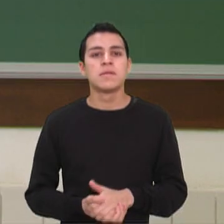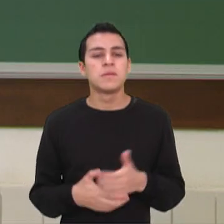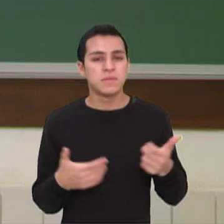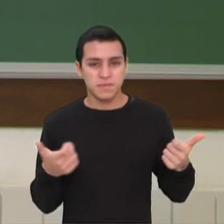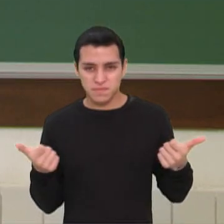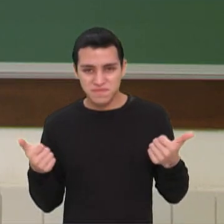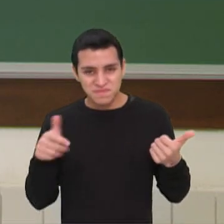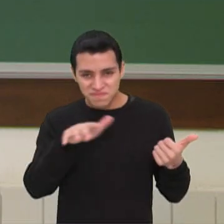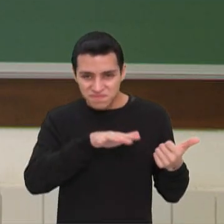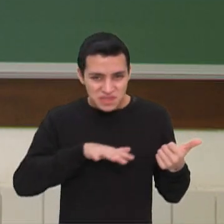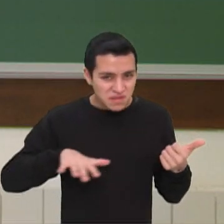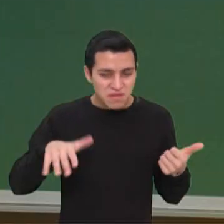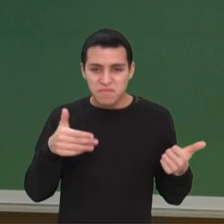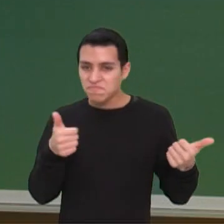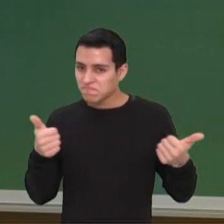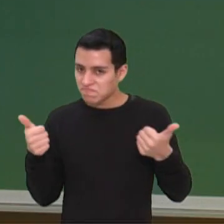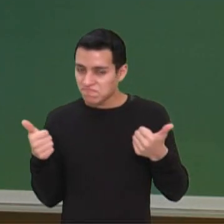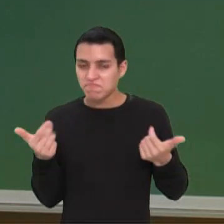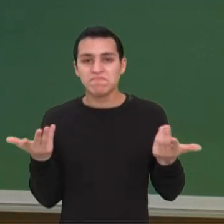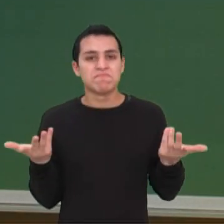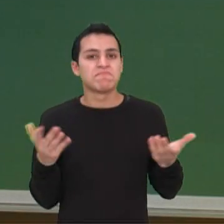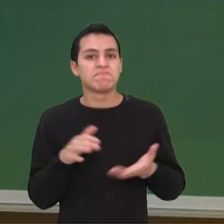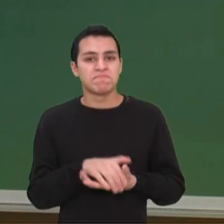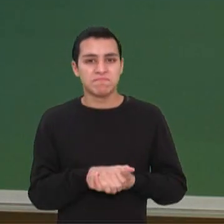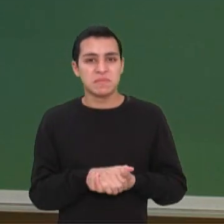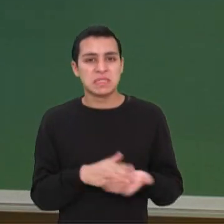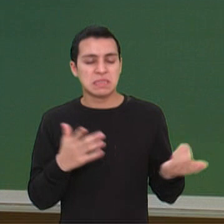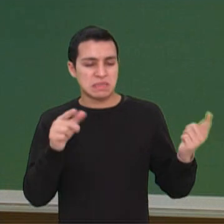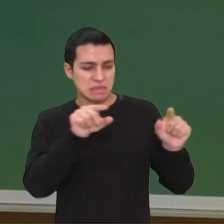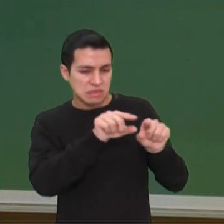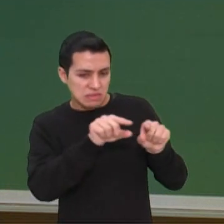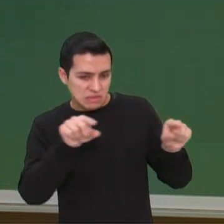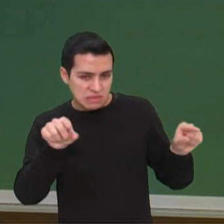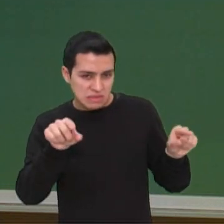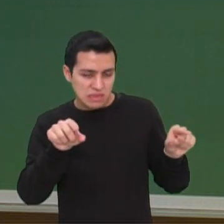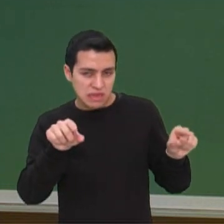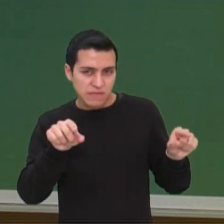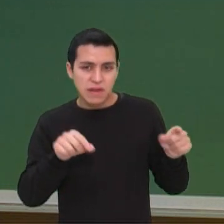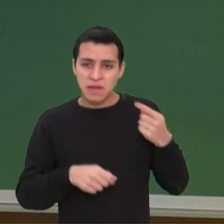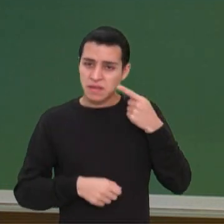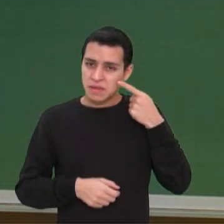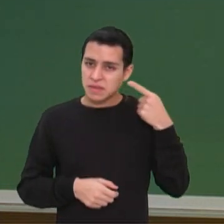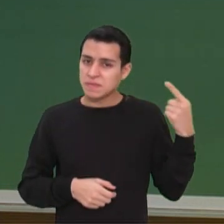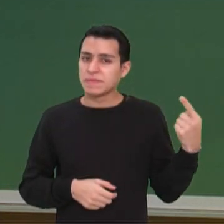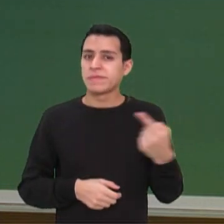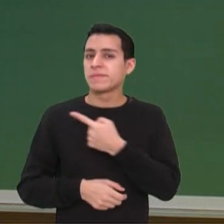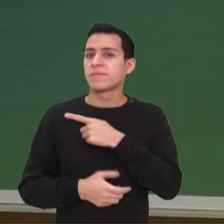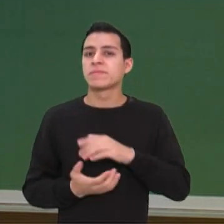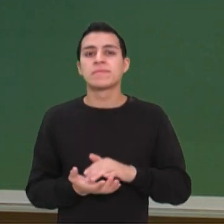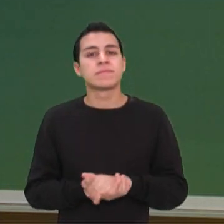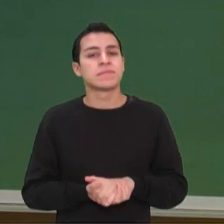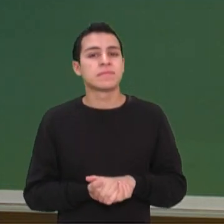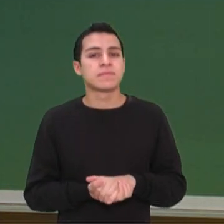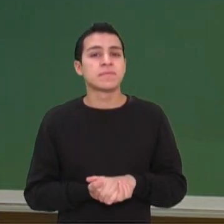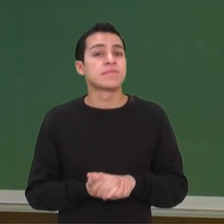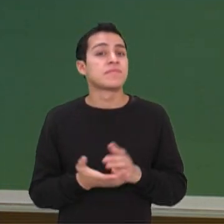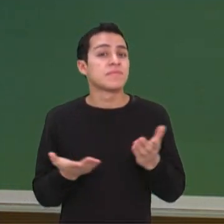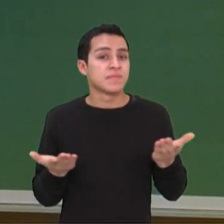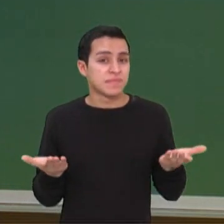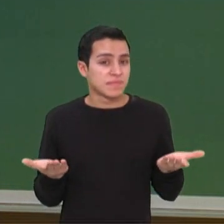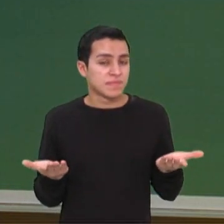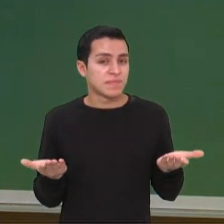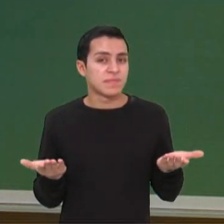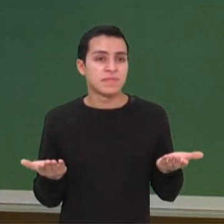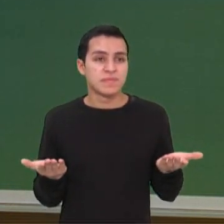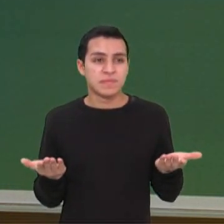Vamos lá, pessoal? Então aqui, ó, na frase the test, difficult, nós temos could